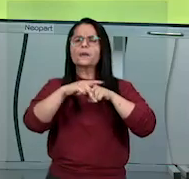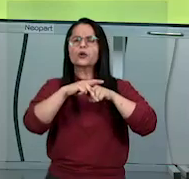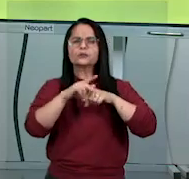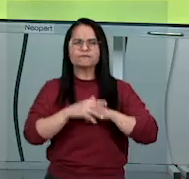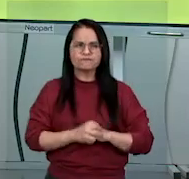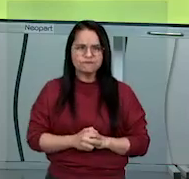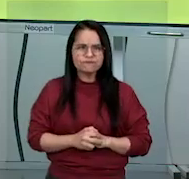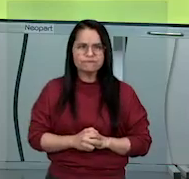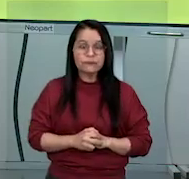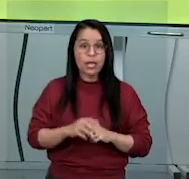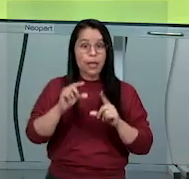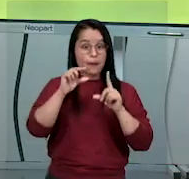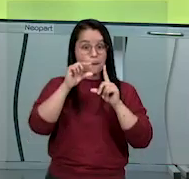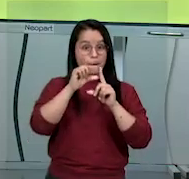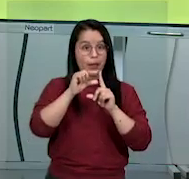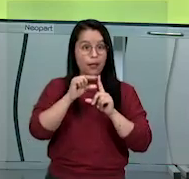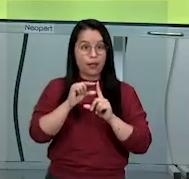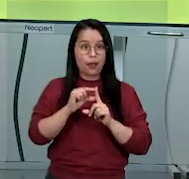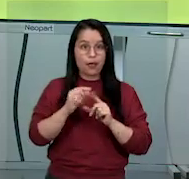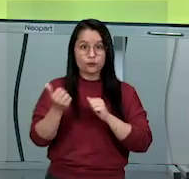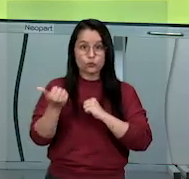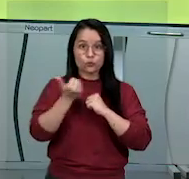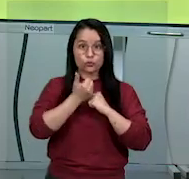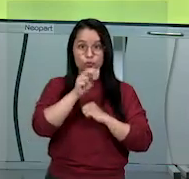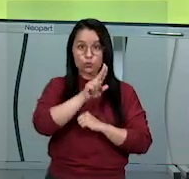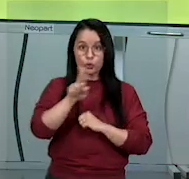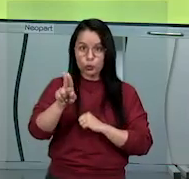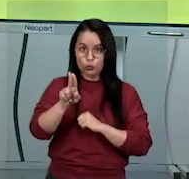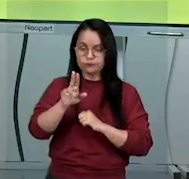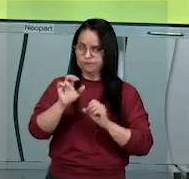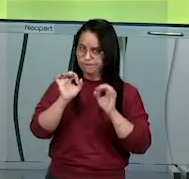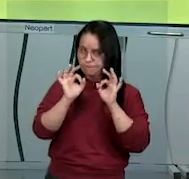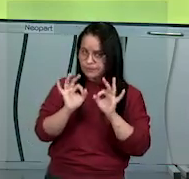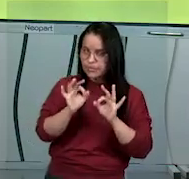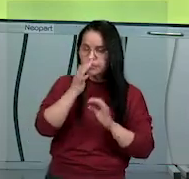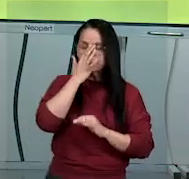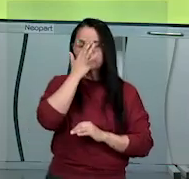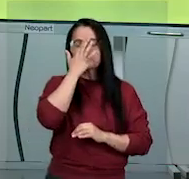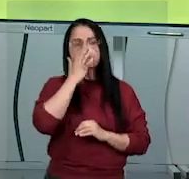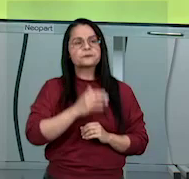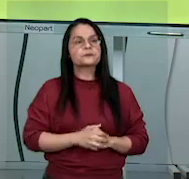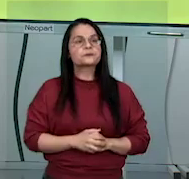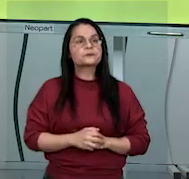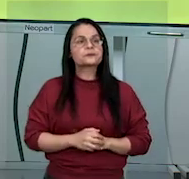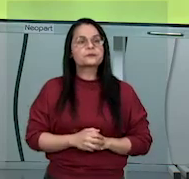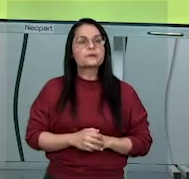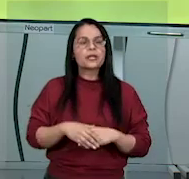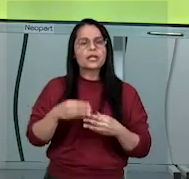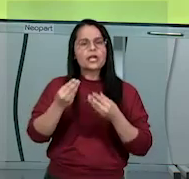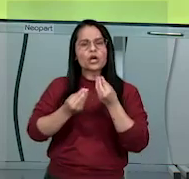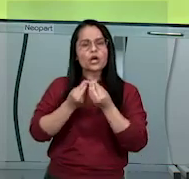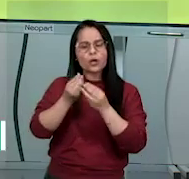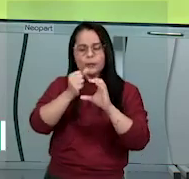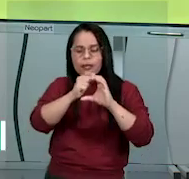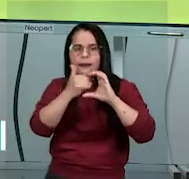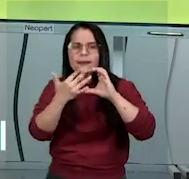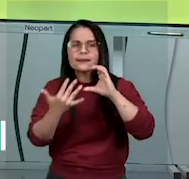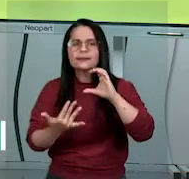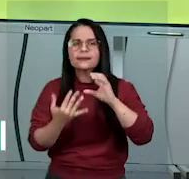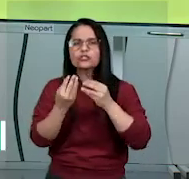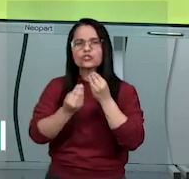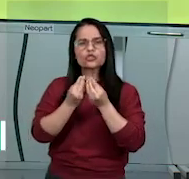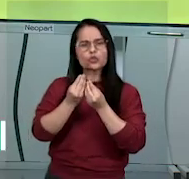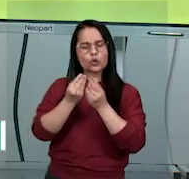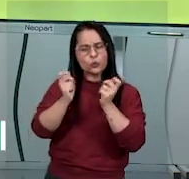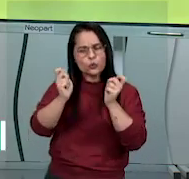São palavras que substituem o nome, como eu acabei de dizer, não é? E ele se caracteriza por